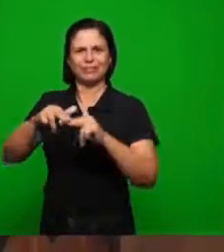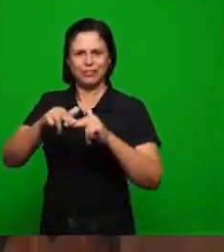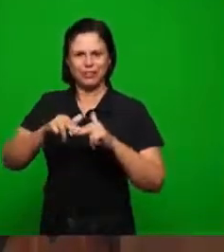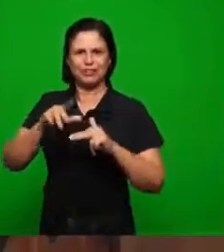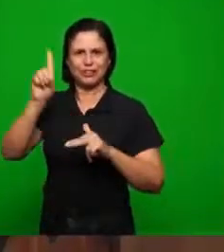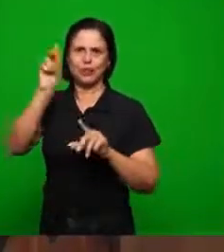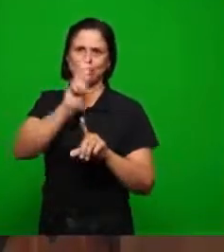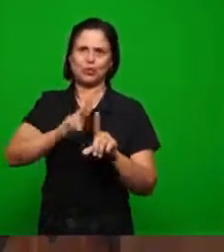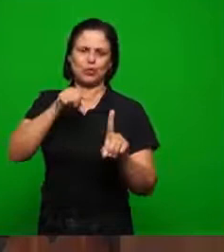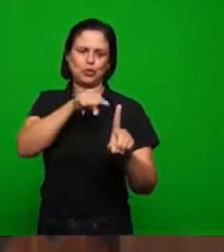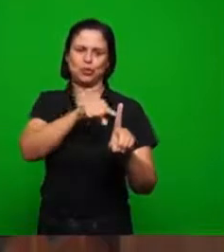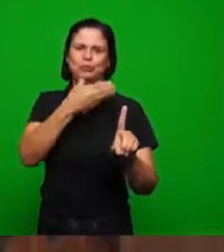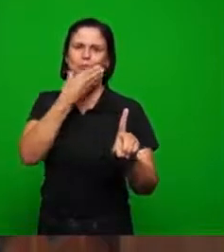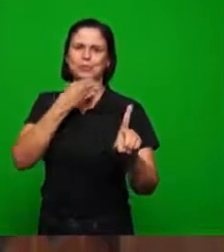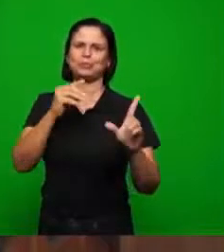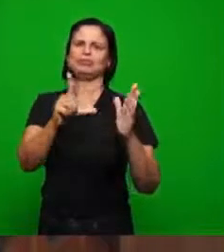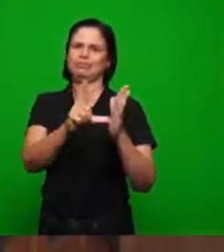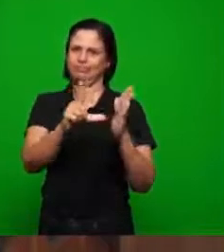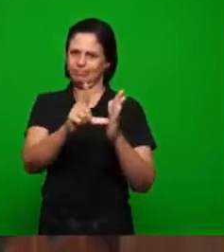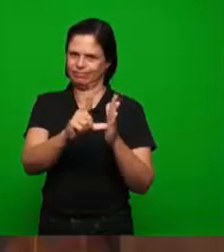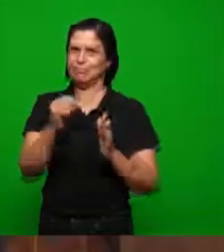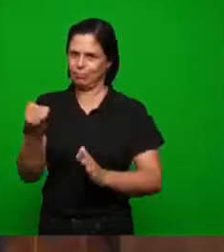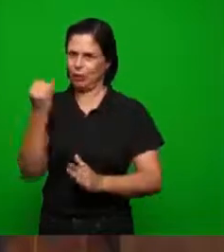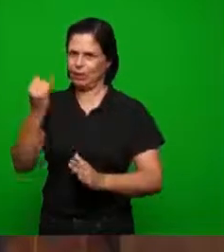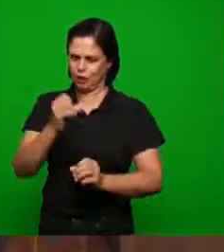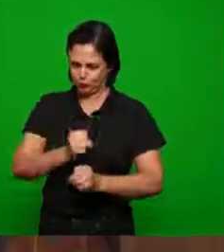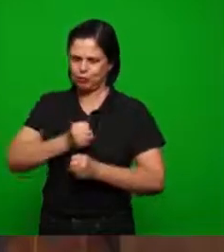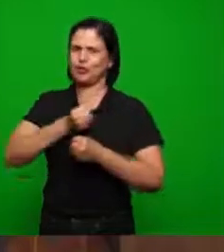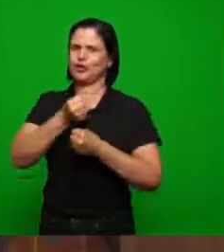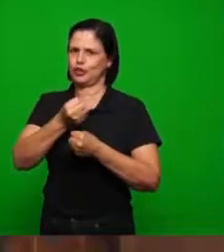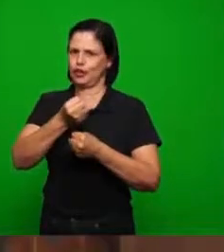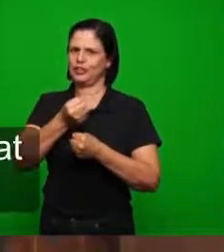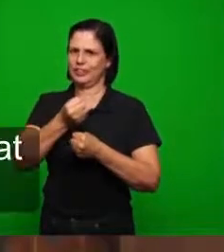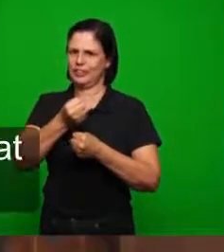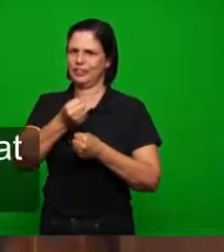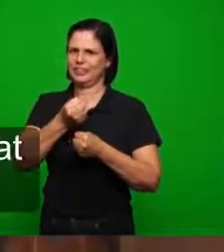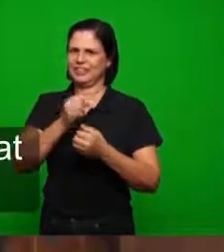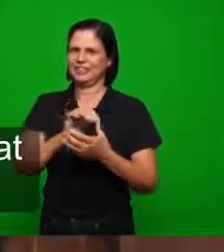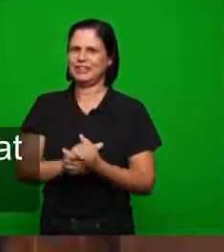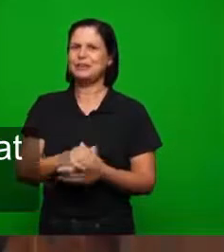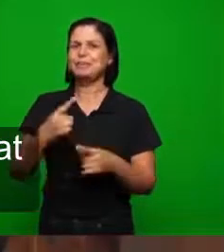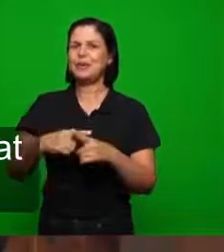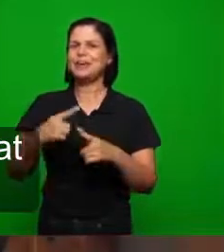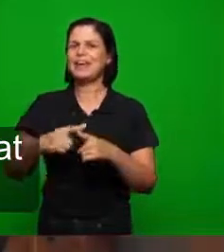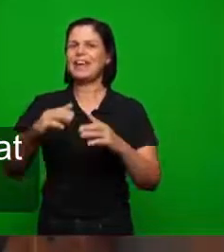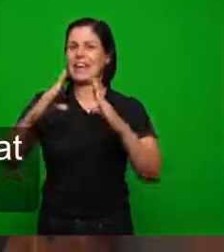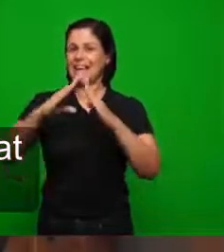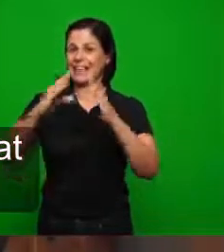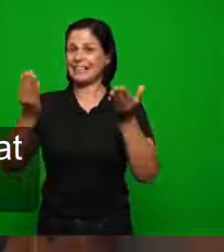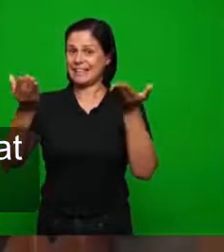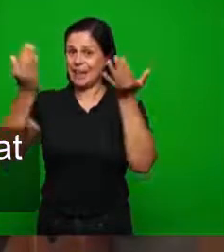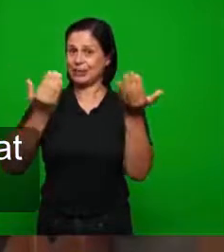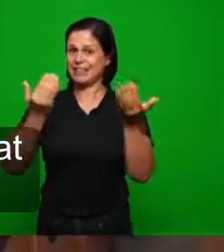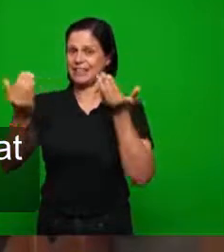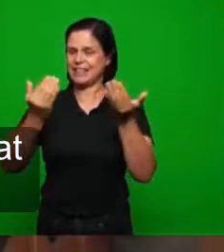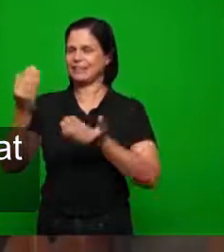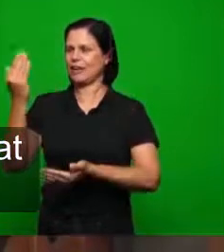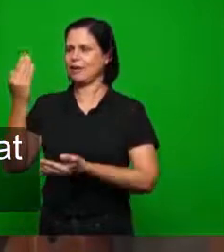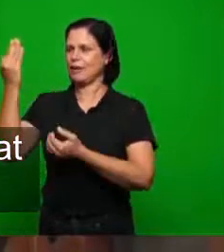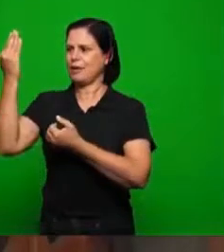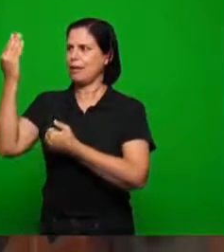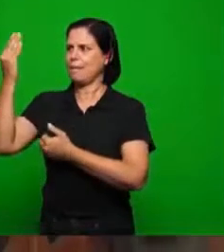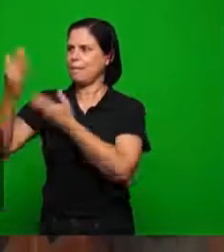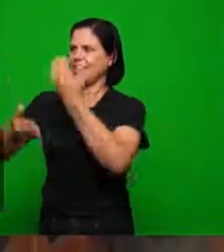questão da fortaleza é muito importante, tanto no castelo como na palavra. E a palavra da boca do